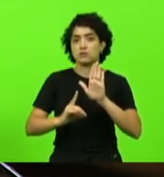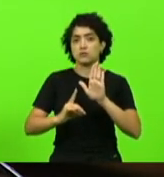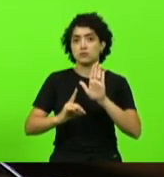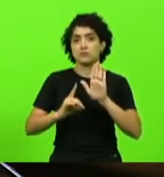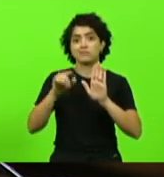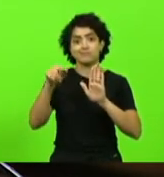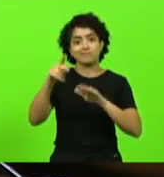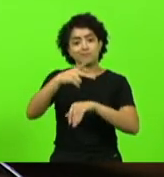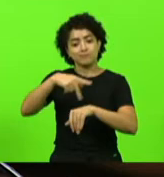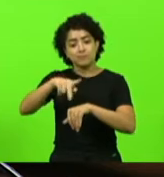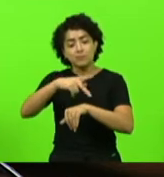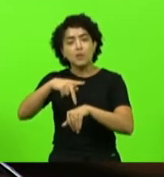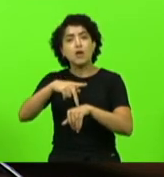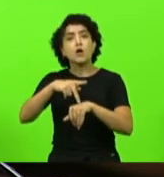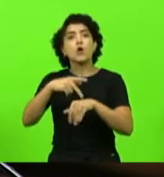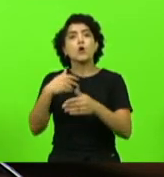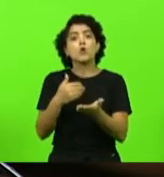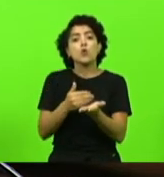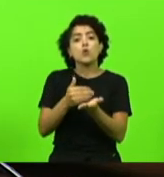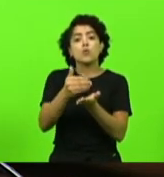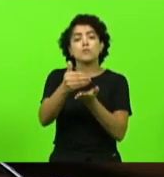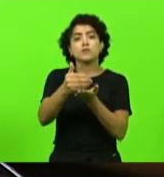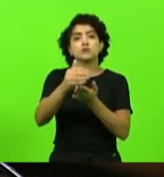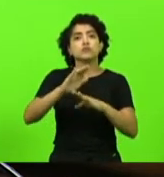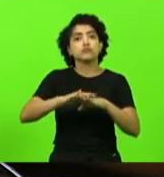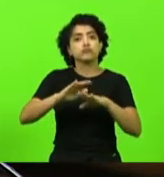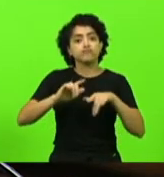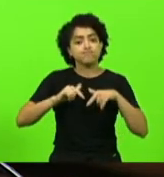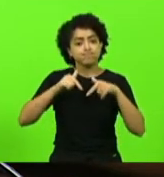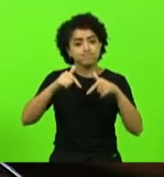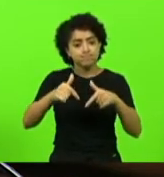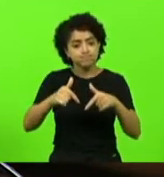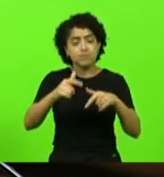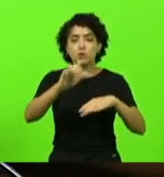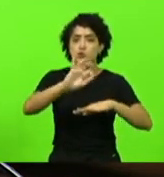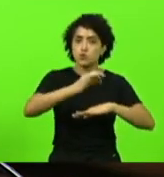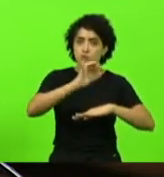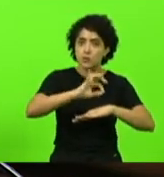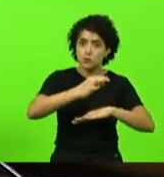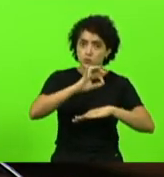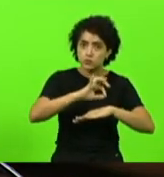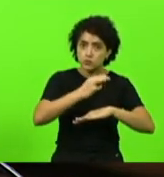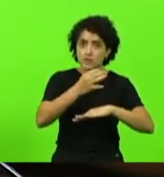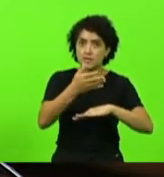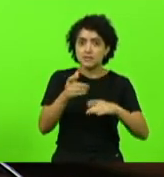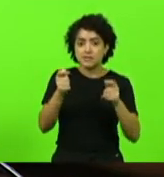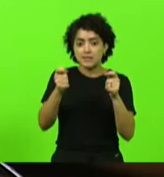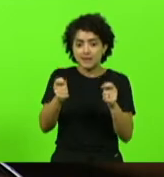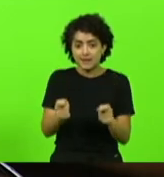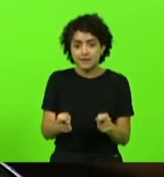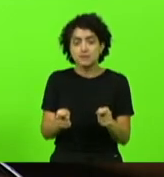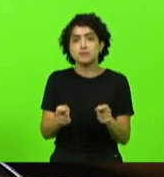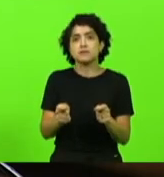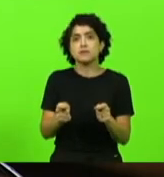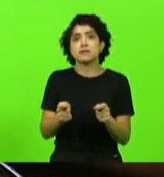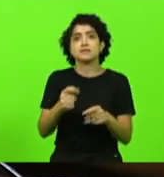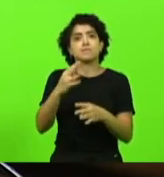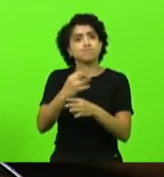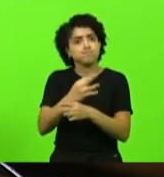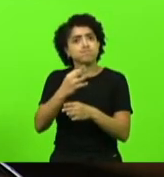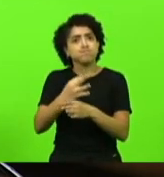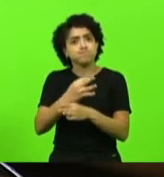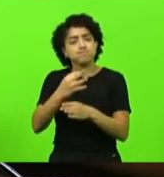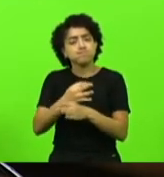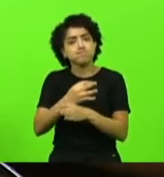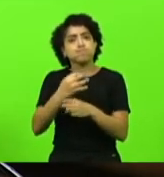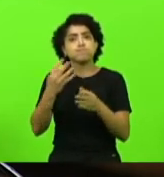Começou através do ato simples de uma costureira, um ato simples de resistência, mas com um simbolismo enorme,